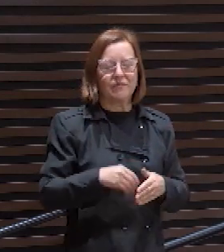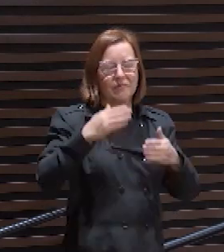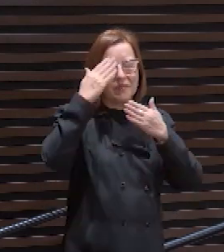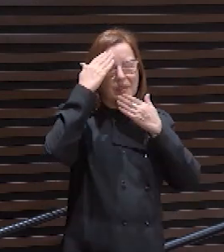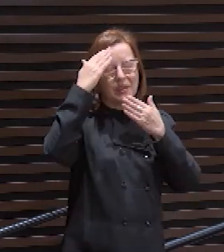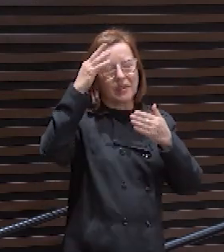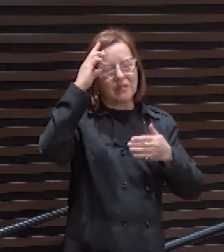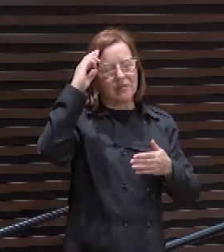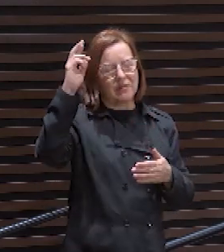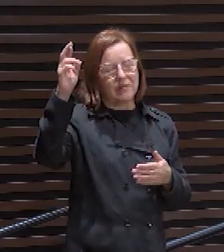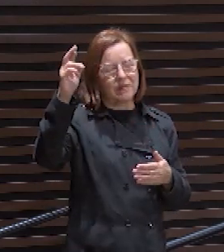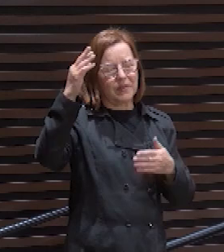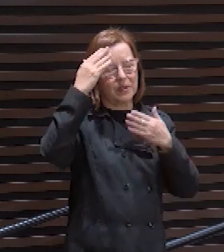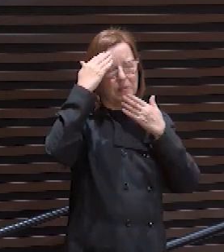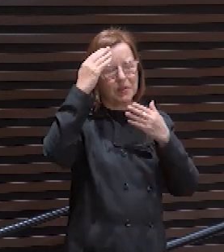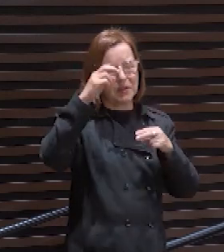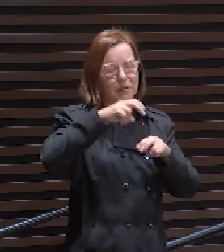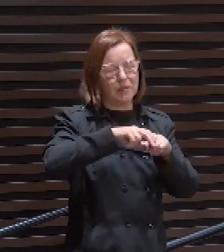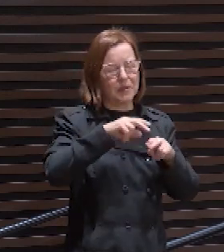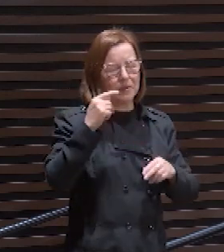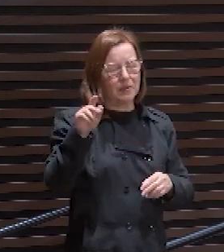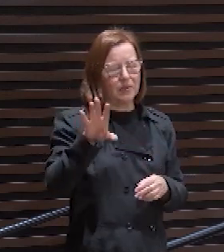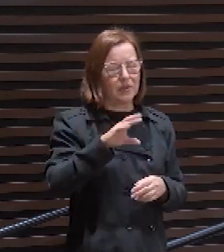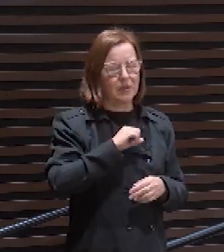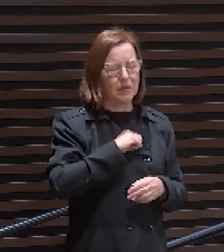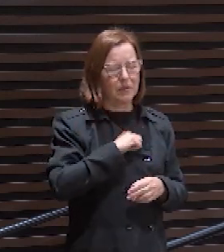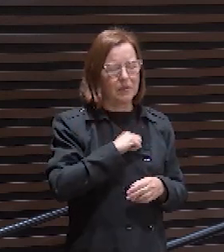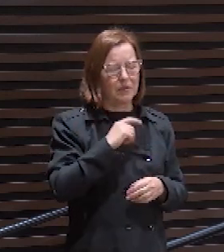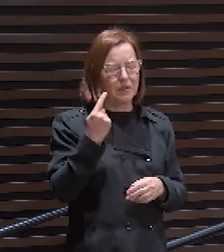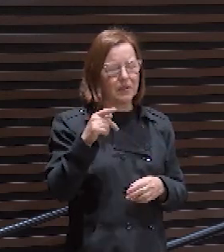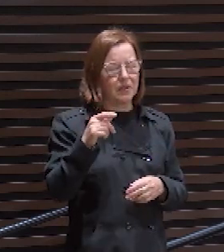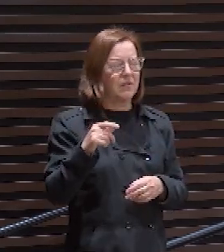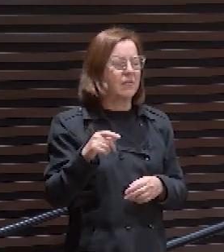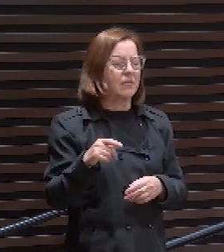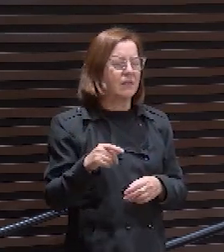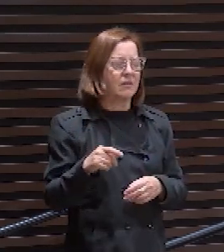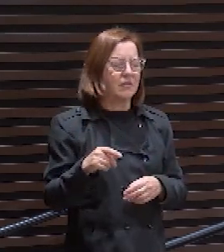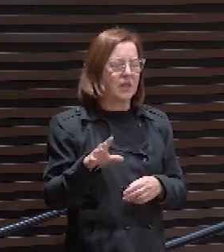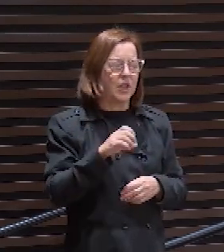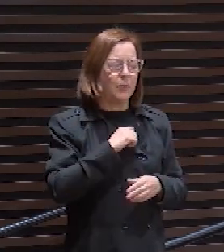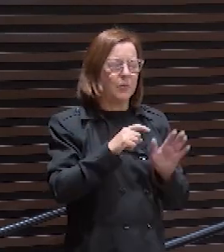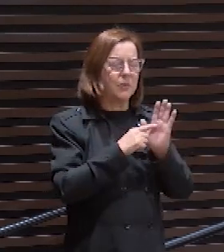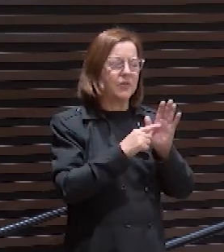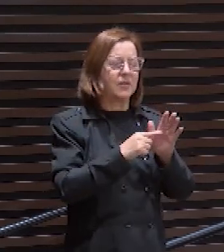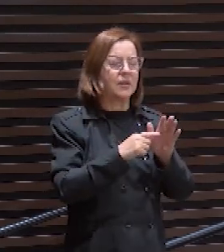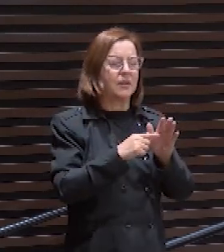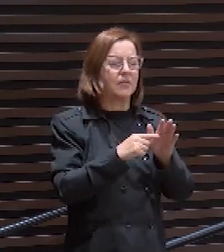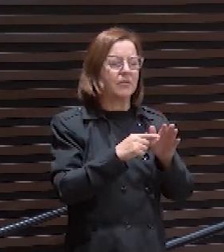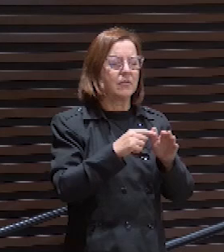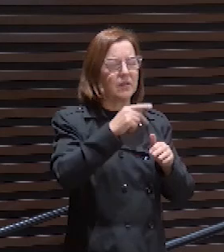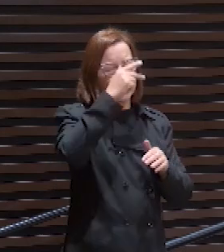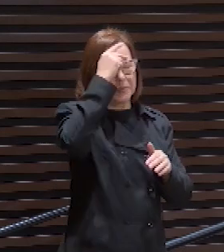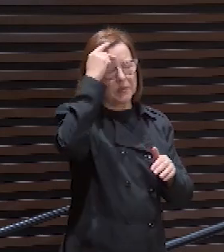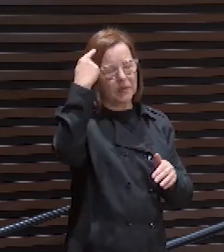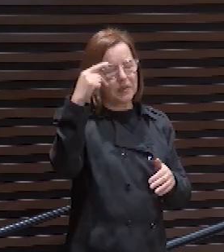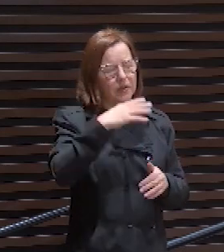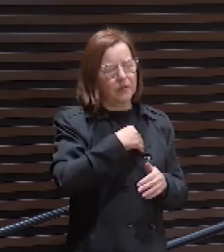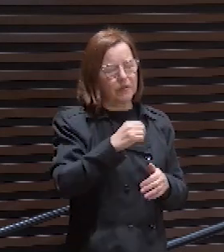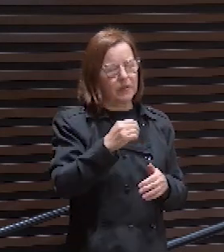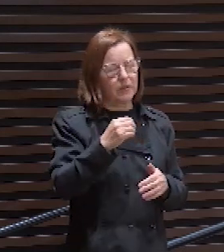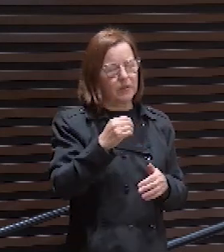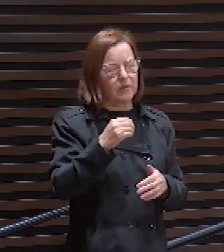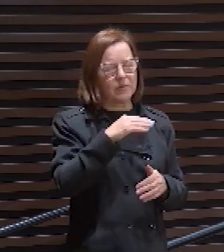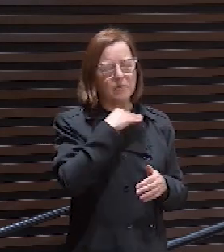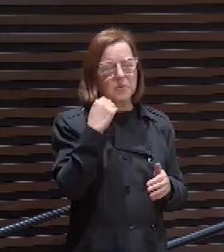Senhor. Obrigado pelo teu amor. O teu amor expresso na pessoa do teu Filho, que foi morto e crucificado